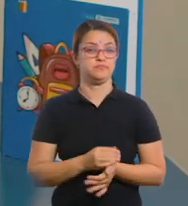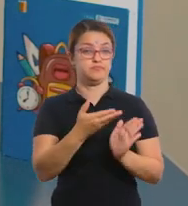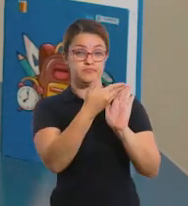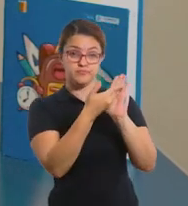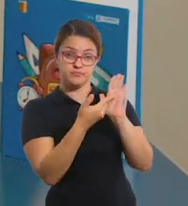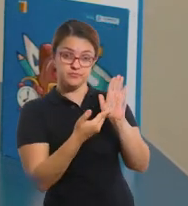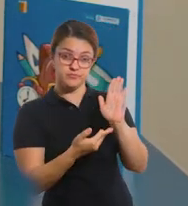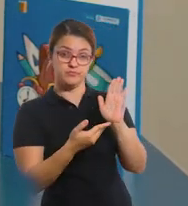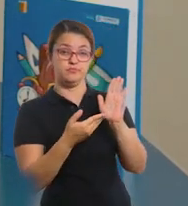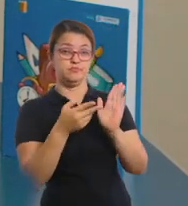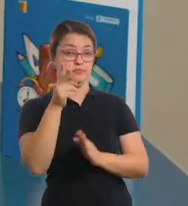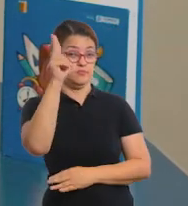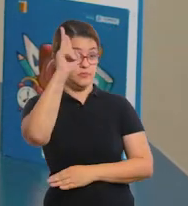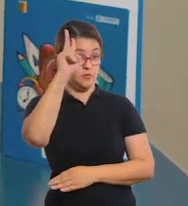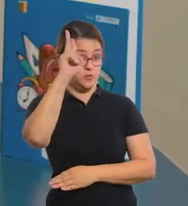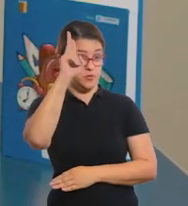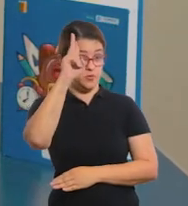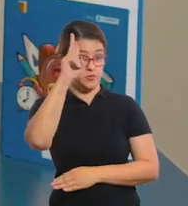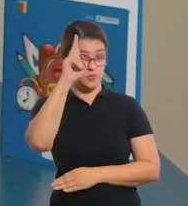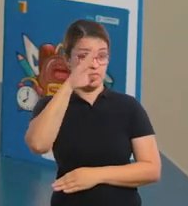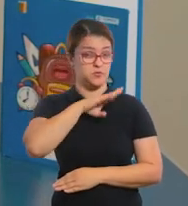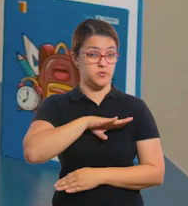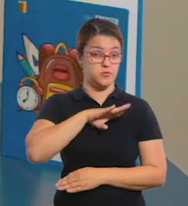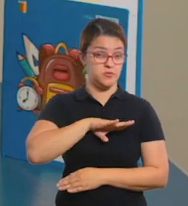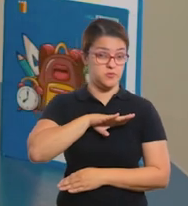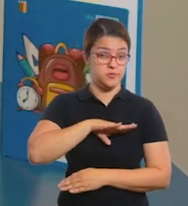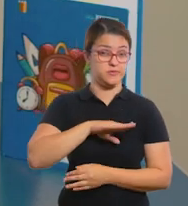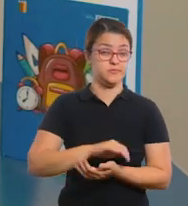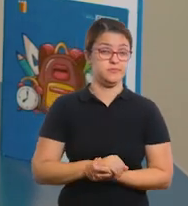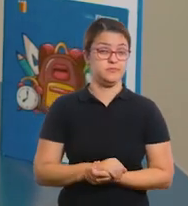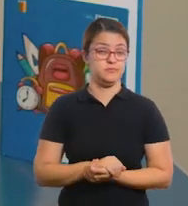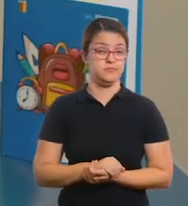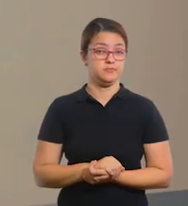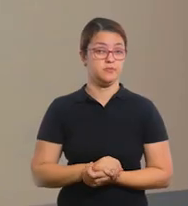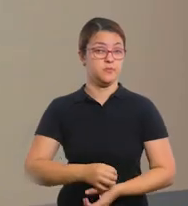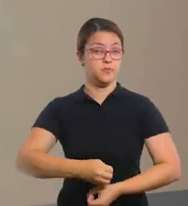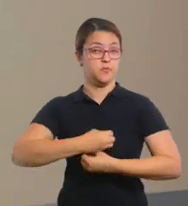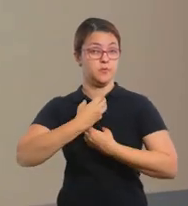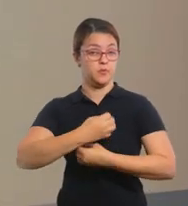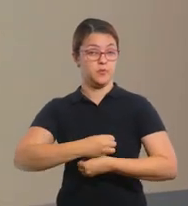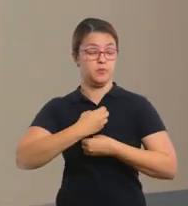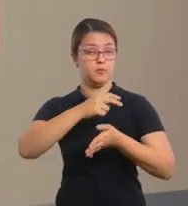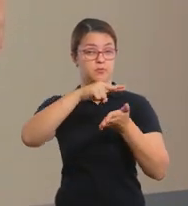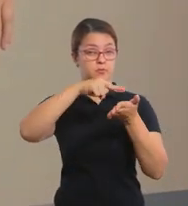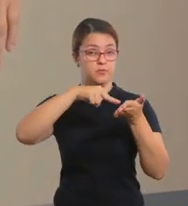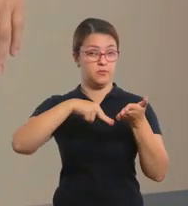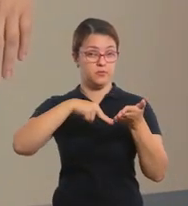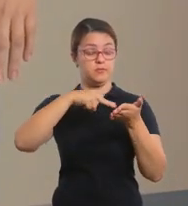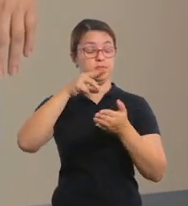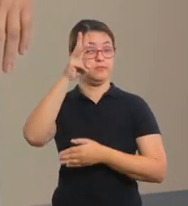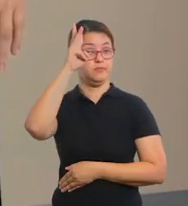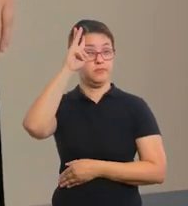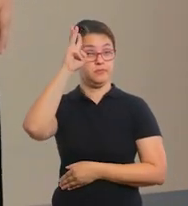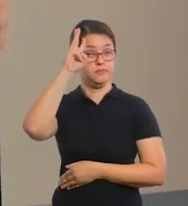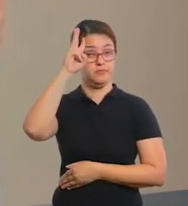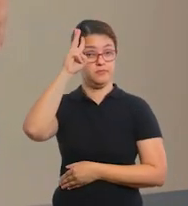e aqui estão as atividades segunda-feira em língua portuguesa onde nós vamos ler um poema